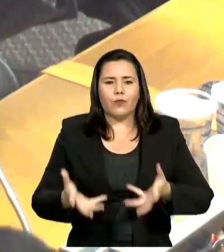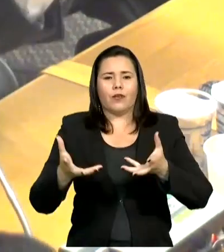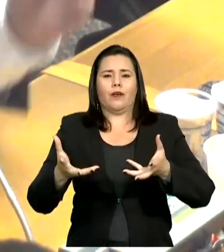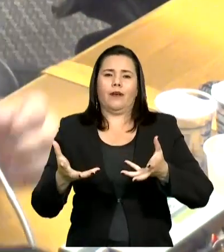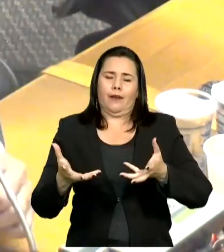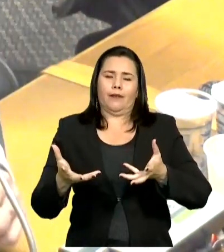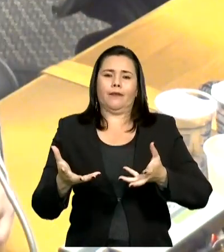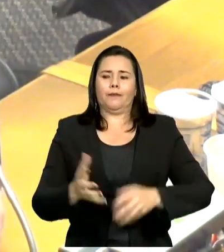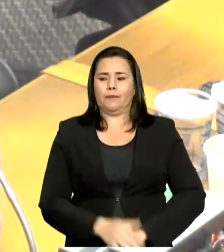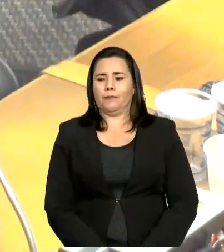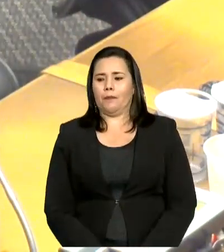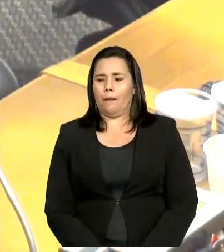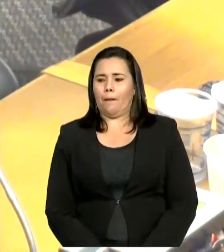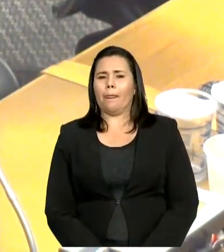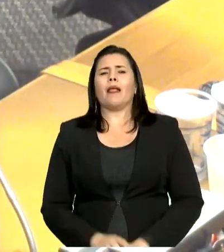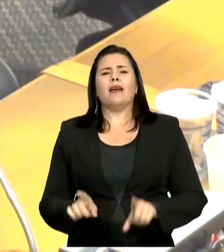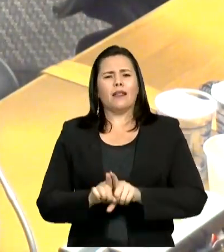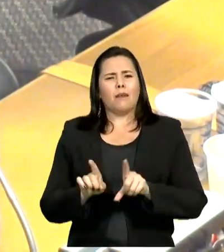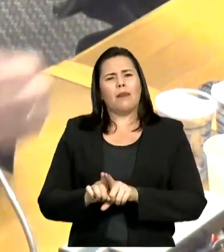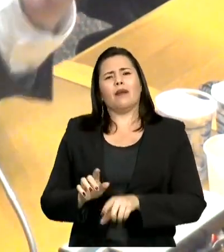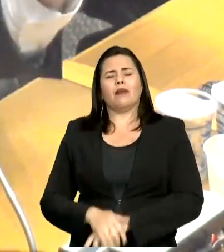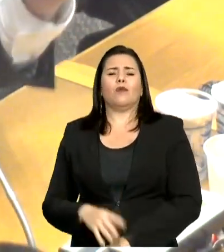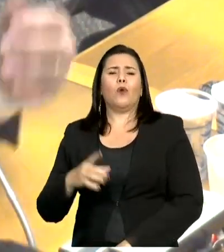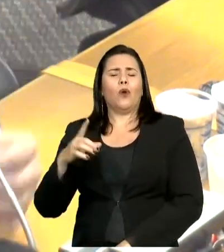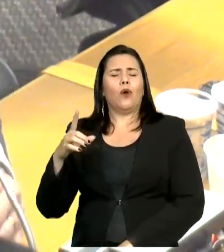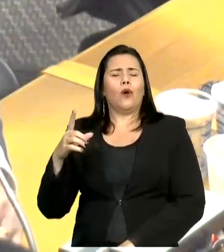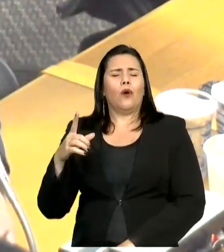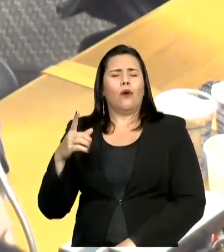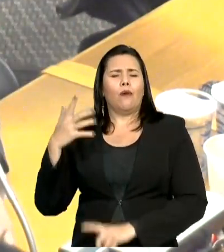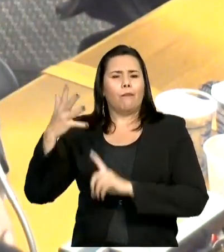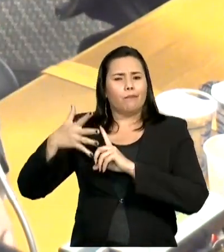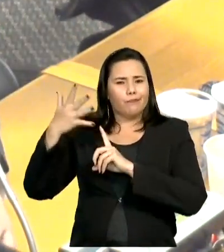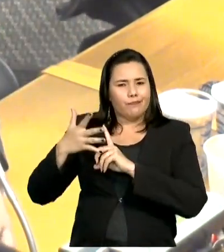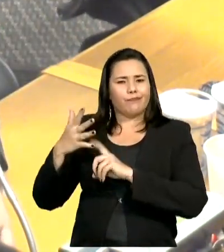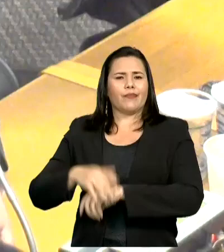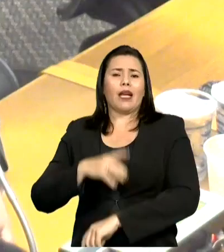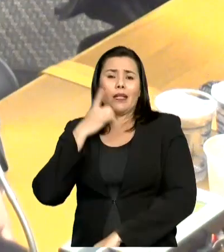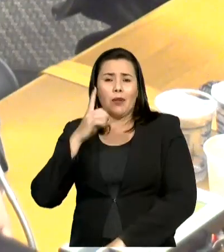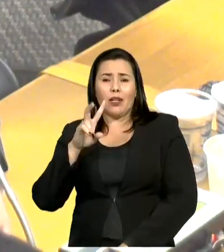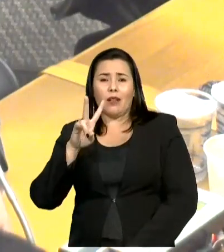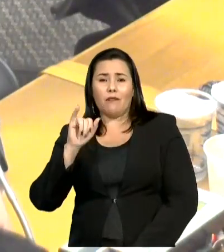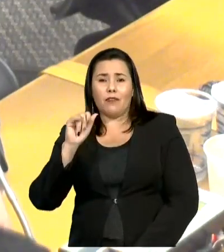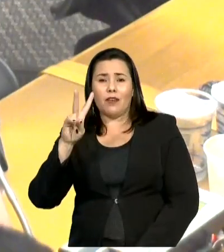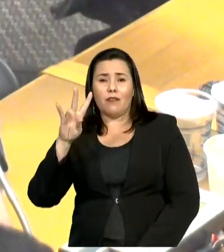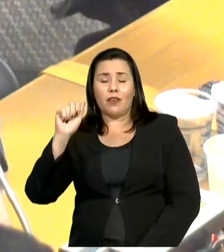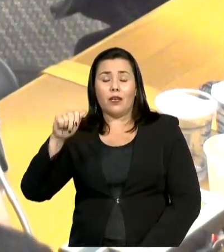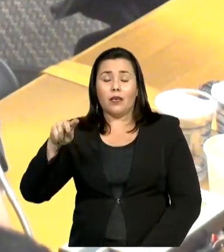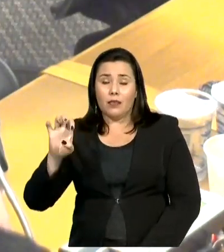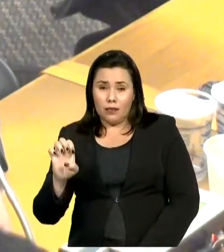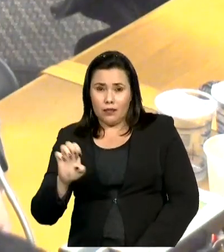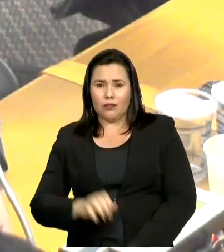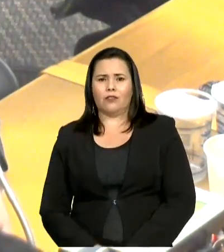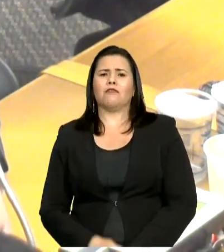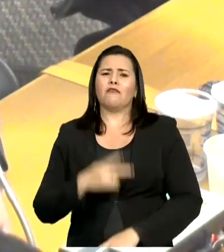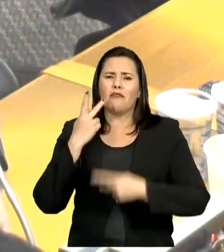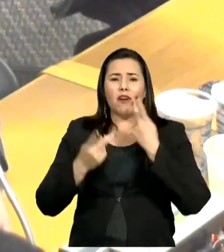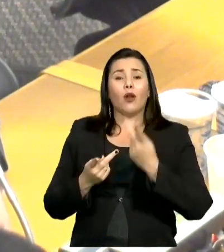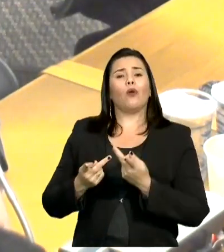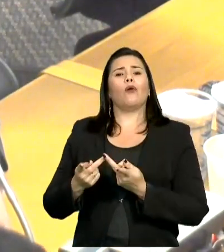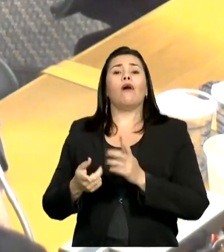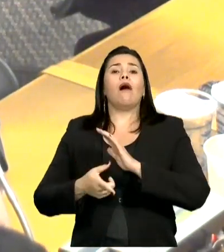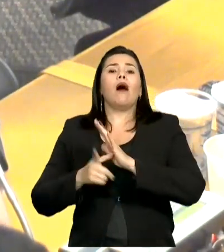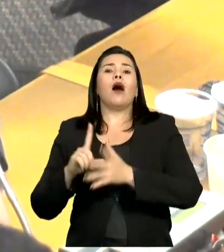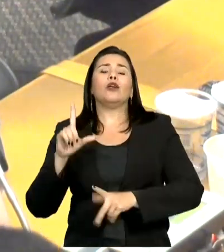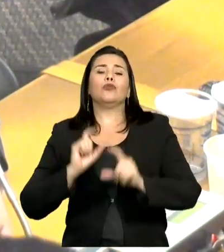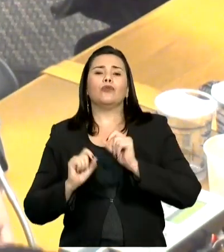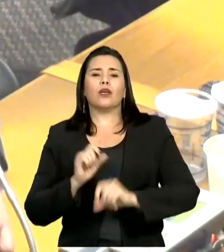quer ideologizar as coisas, mas mais uma vez eu rendo homenagens também ao Movimento Sem Terra, ao MST, porque eu me recordo,